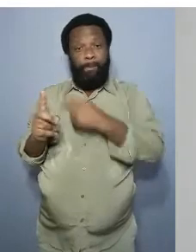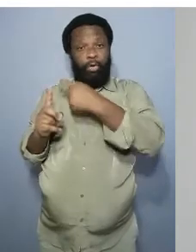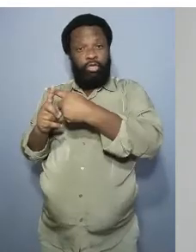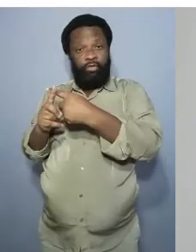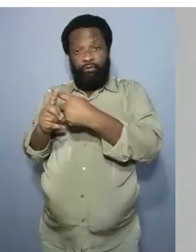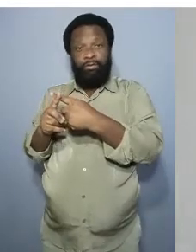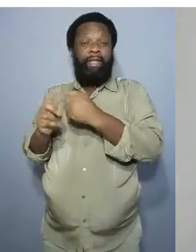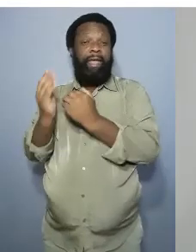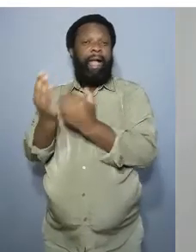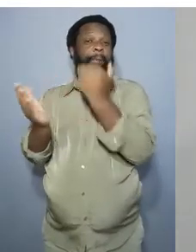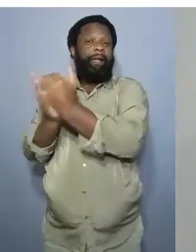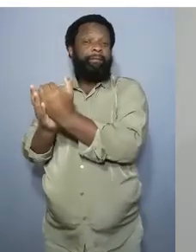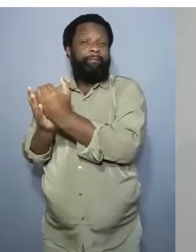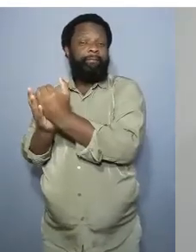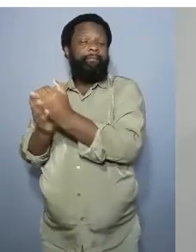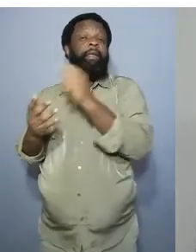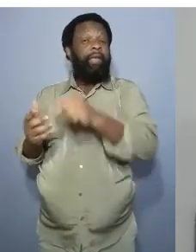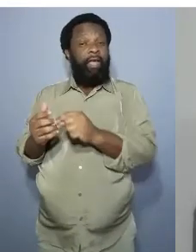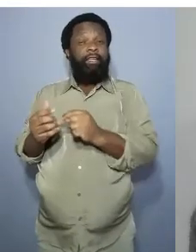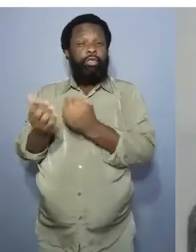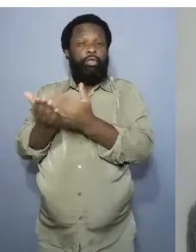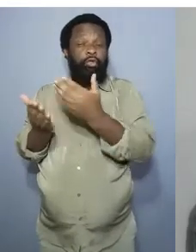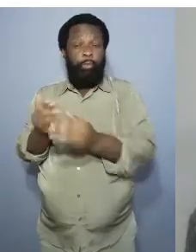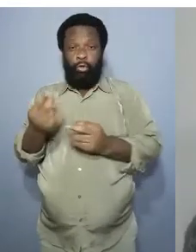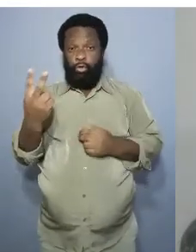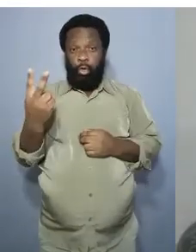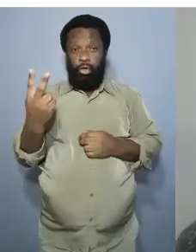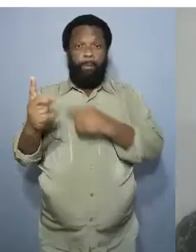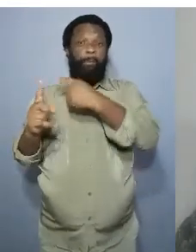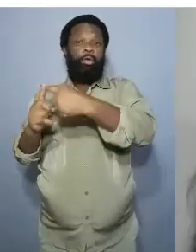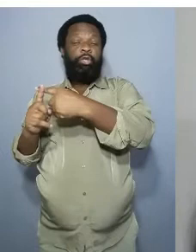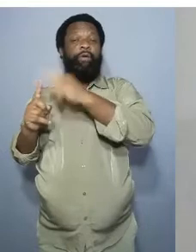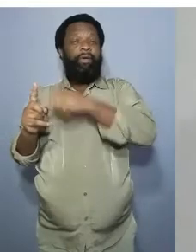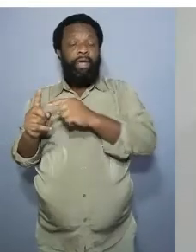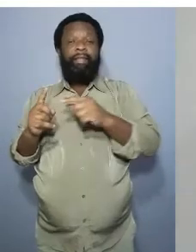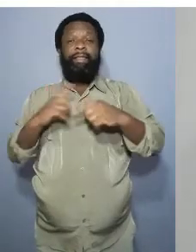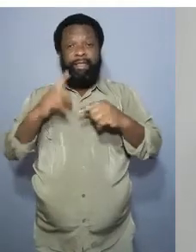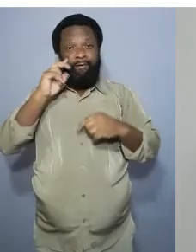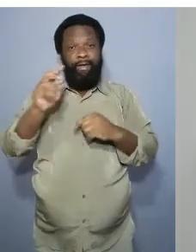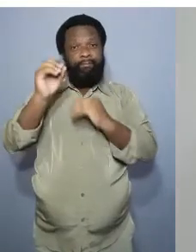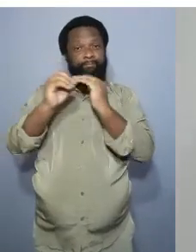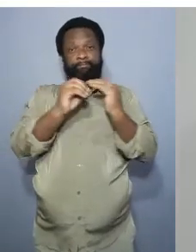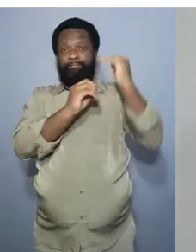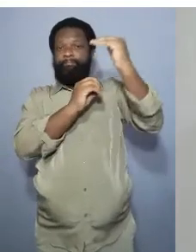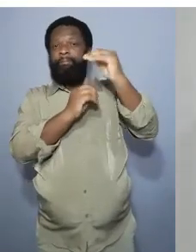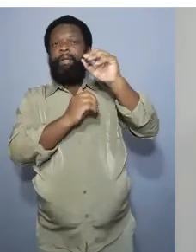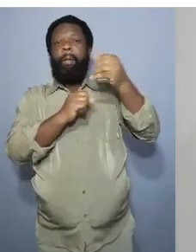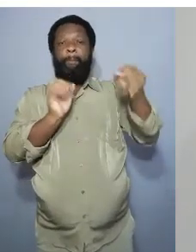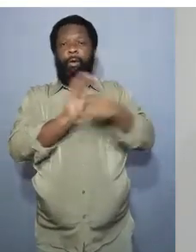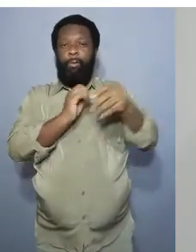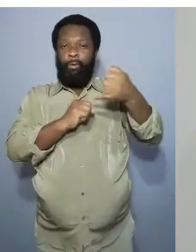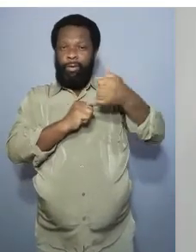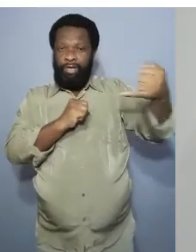cargas positivas no núcleo em excesso. E justamente esse excesso, essa carga que sobra, é a carga que aparece aqui em cima no